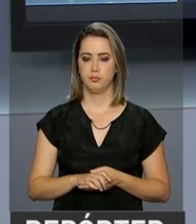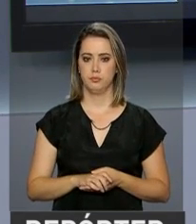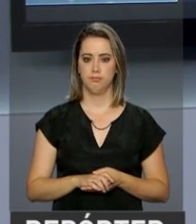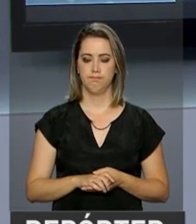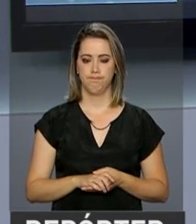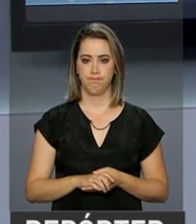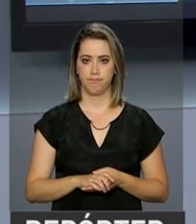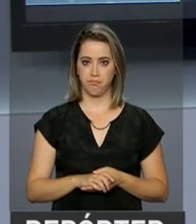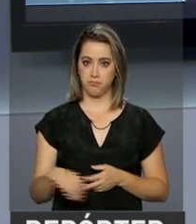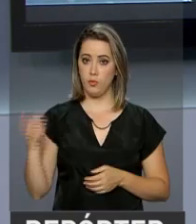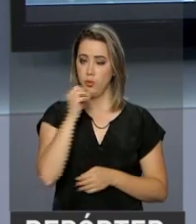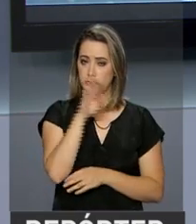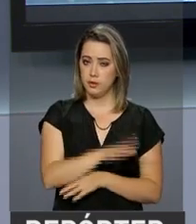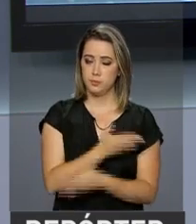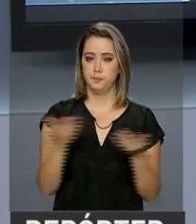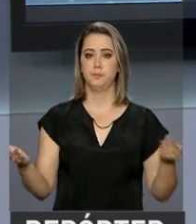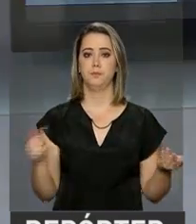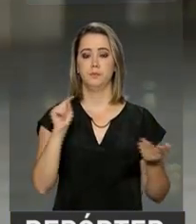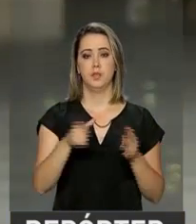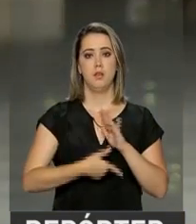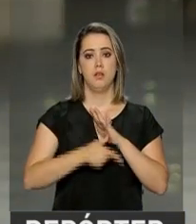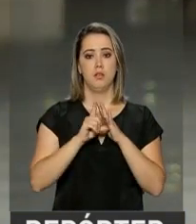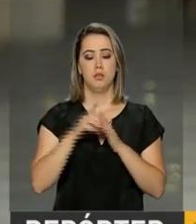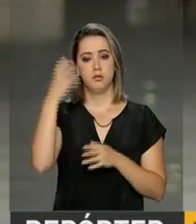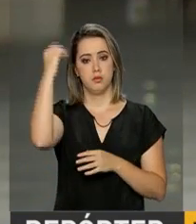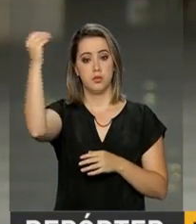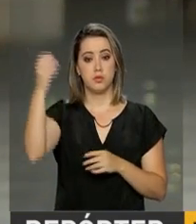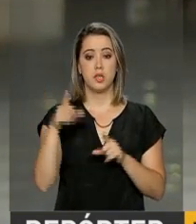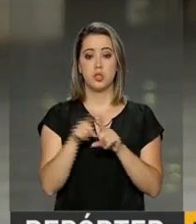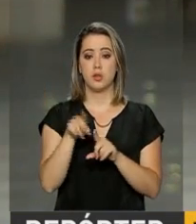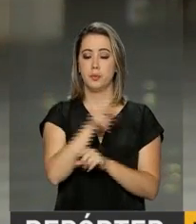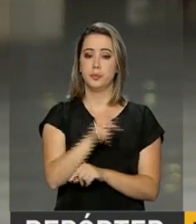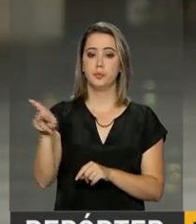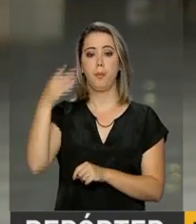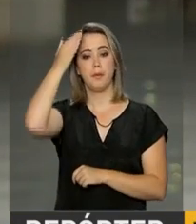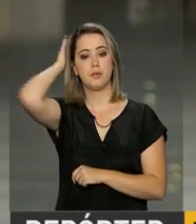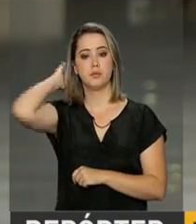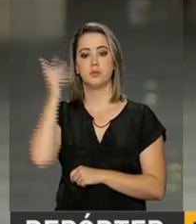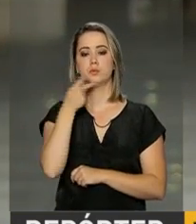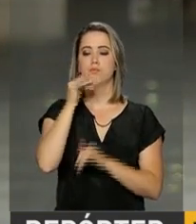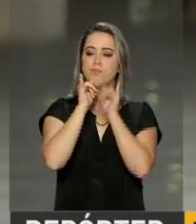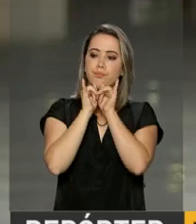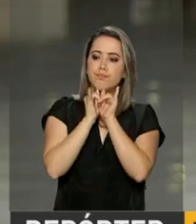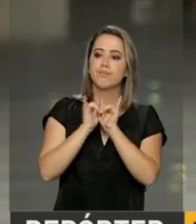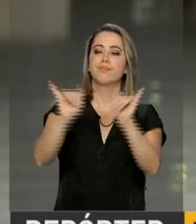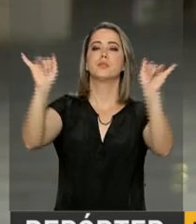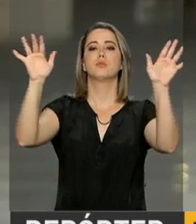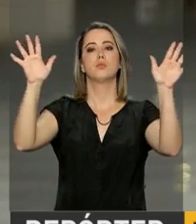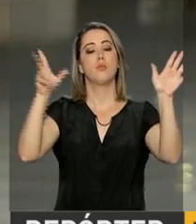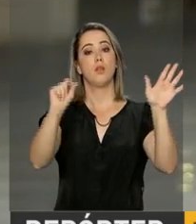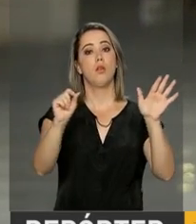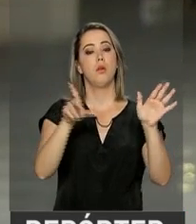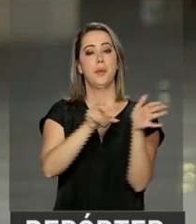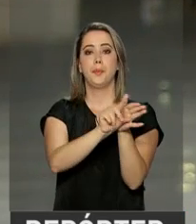Boa tarde Roberto Boa tarde a todos Olha Roberto antes de viajar paraa Rússia então o presidente Michel Temer divulgou por meio das redes